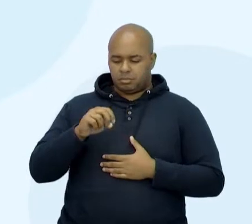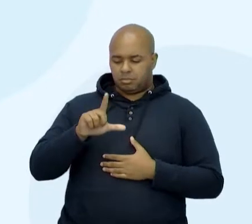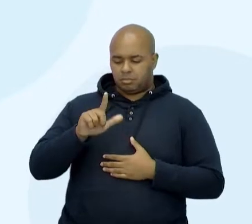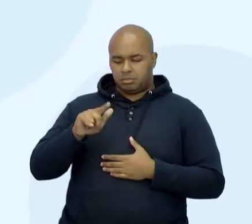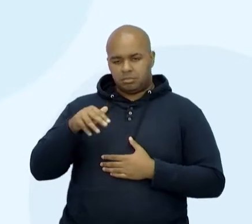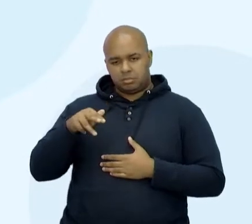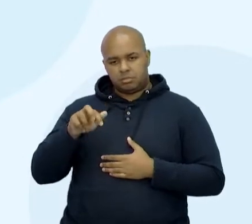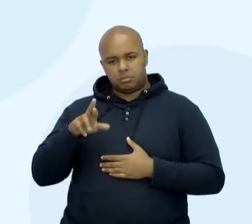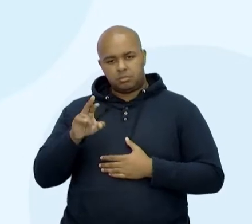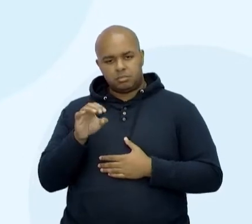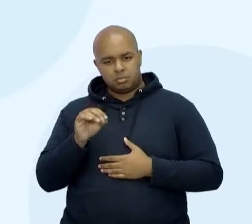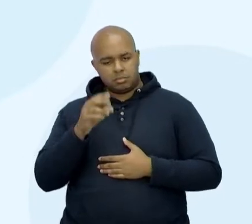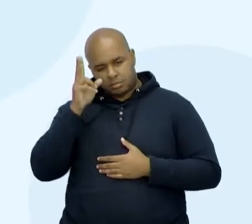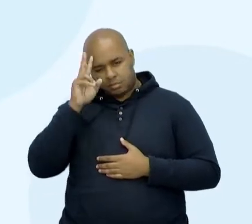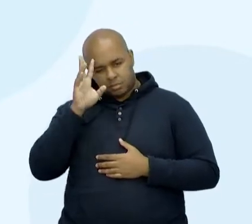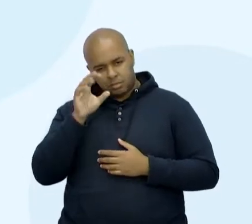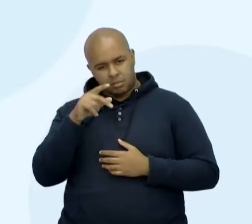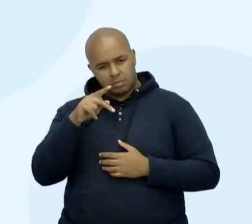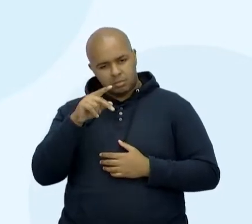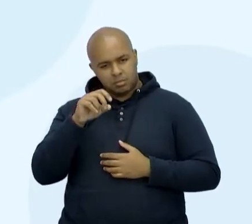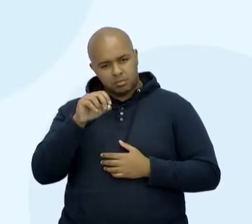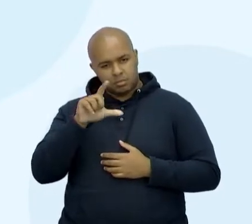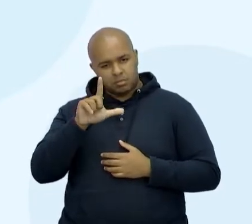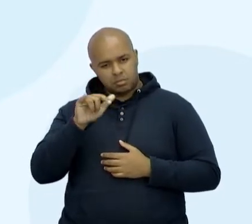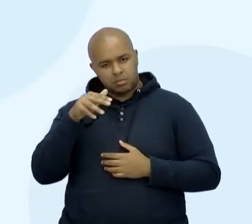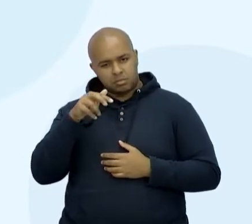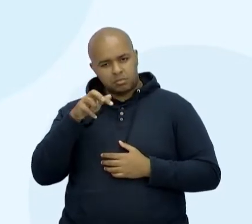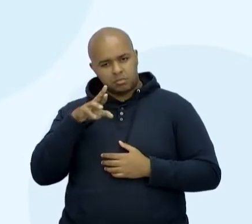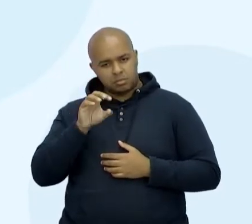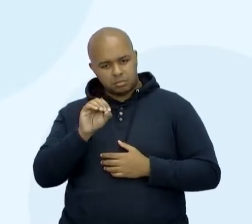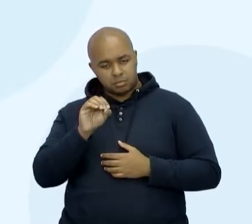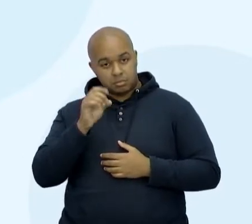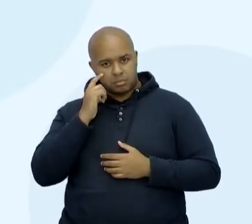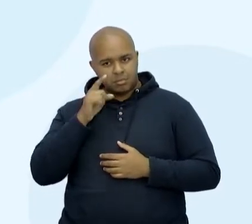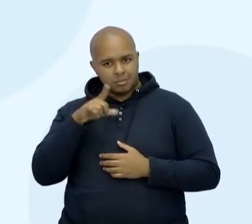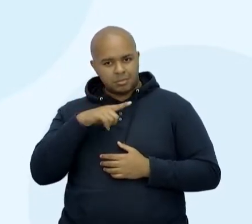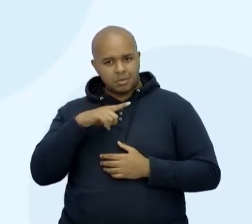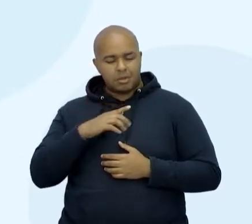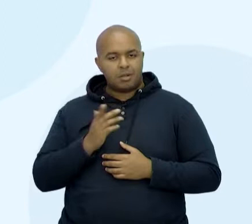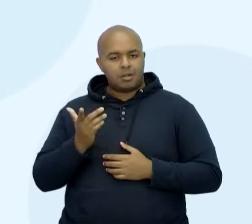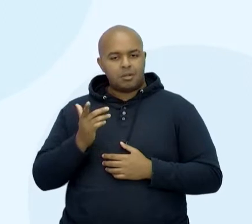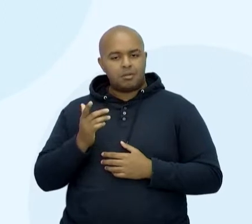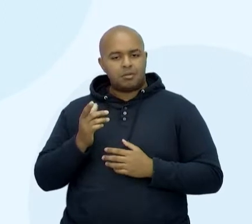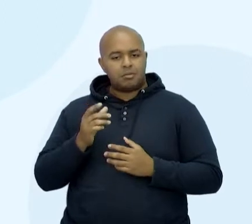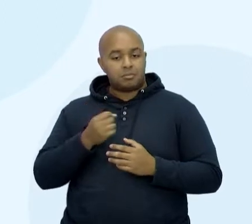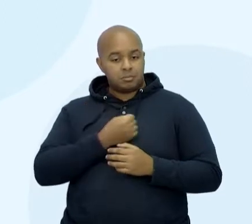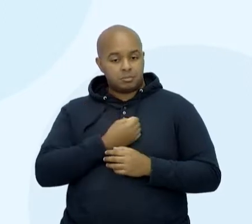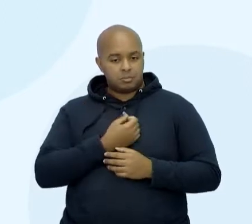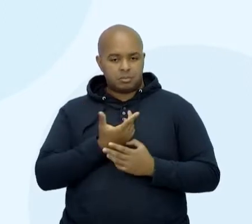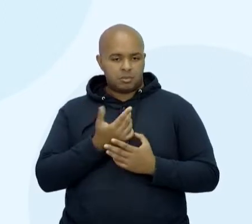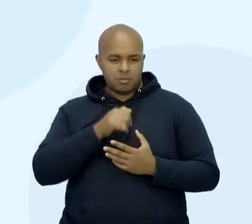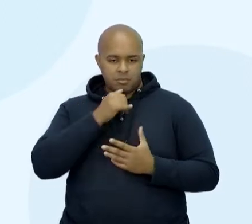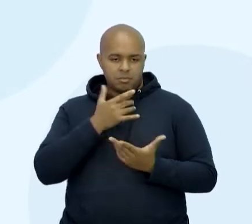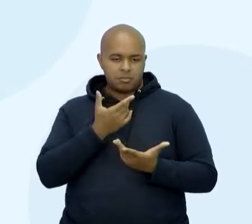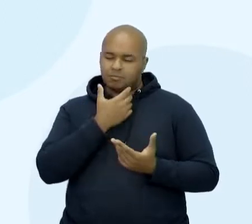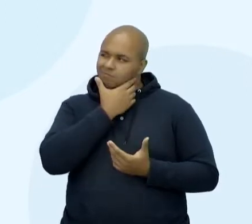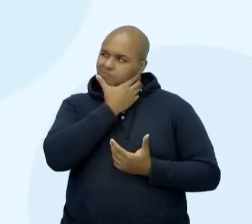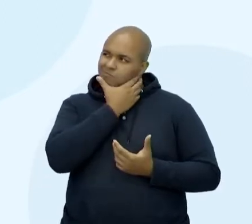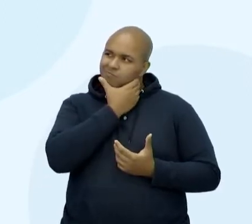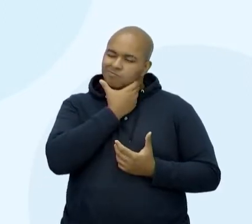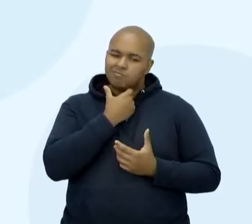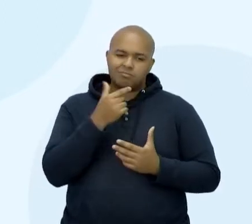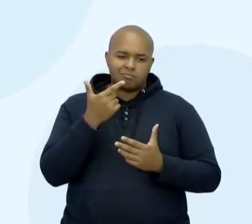polímeros. Então, vamos relembrar o conceito de polímero, né? Você tem um monômero, tá? Que vai